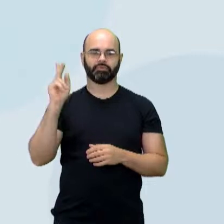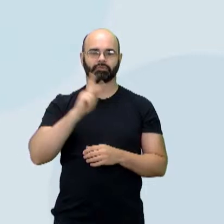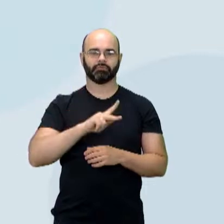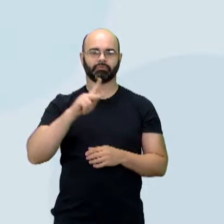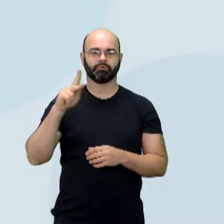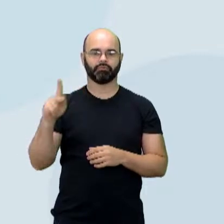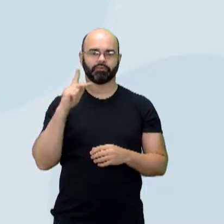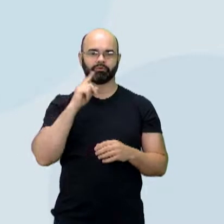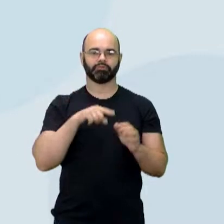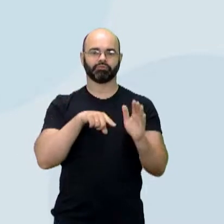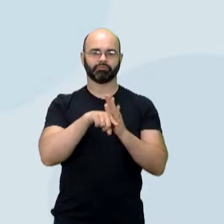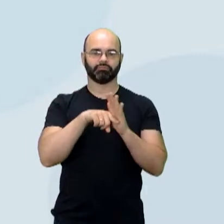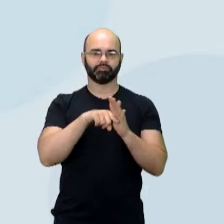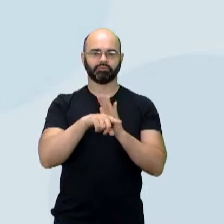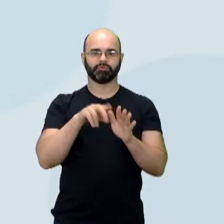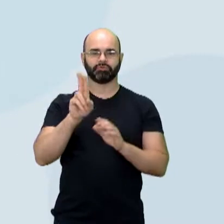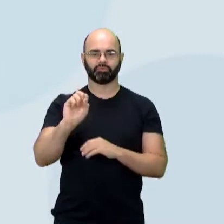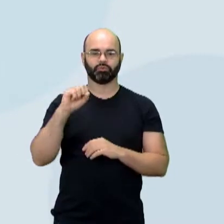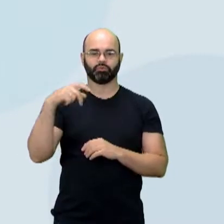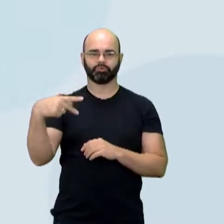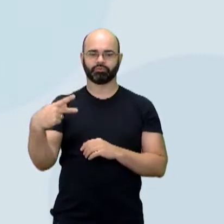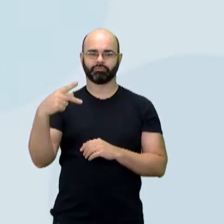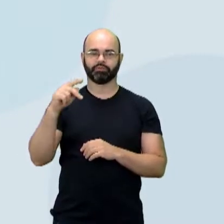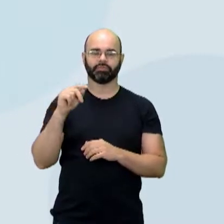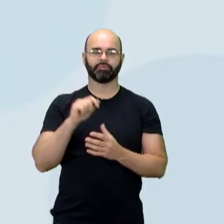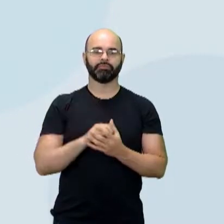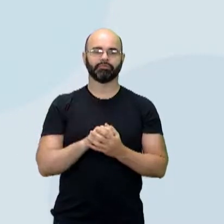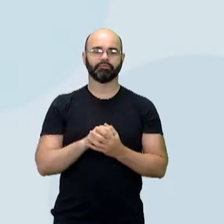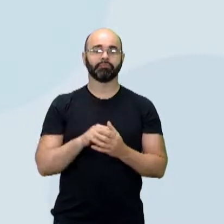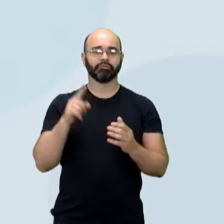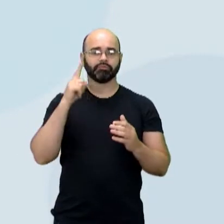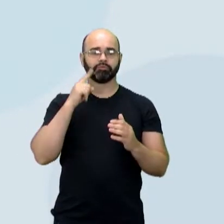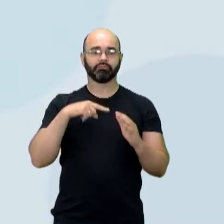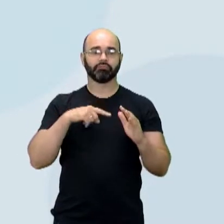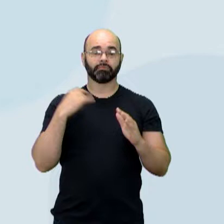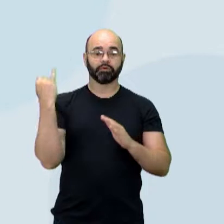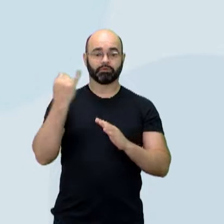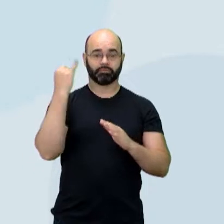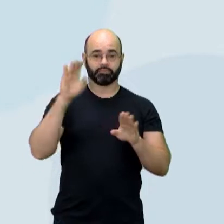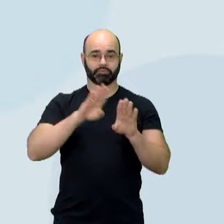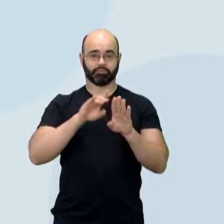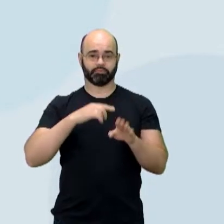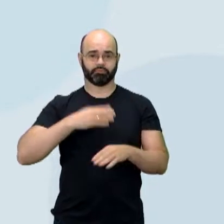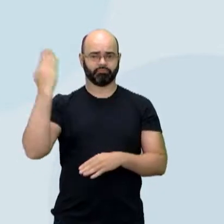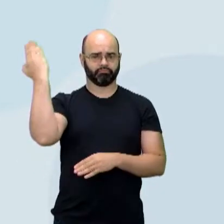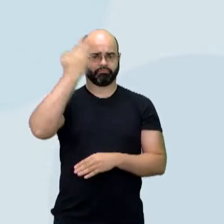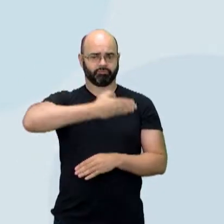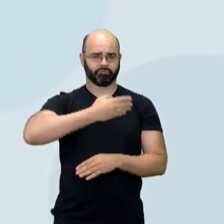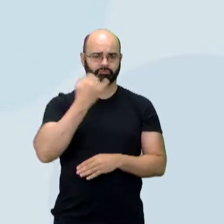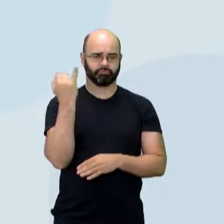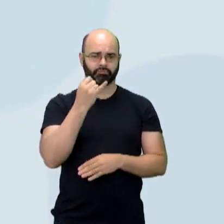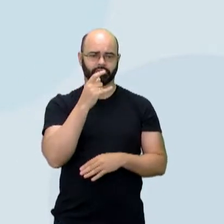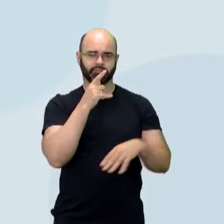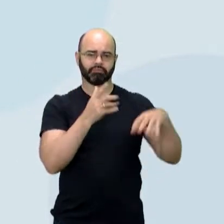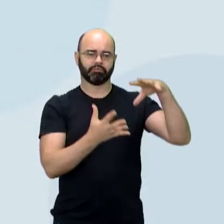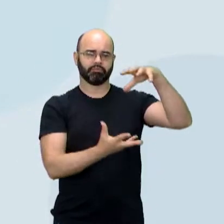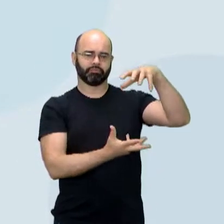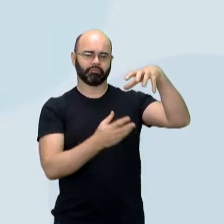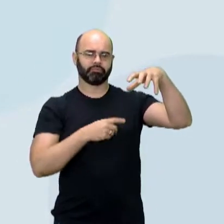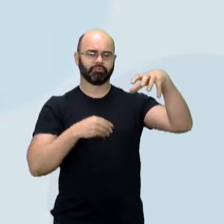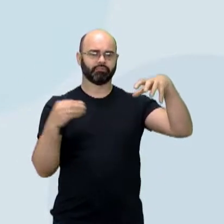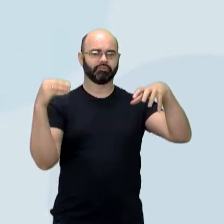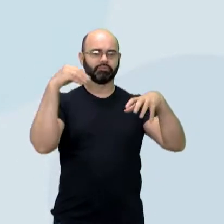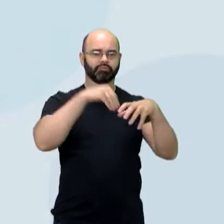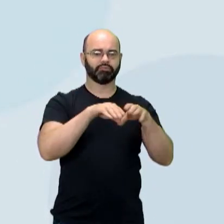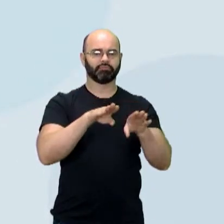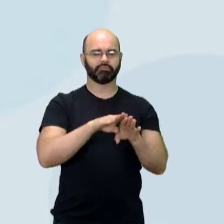Ciências da Universidade de São Paulo, além da relevância de uma confirmação robusta da presença de água